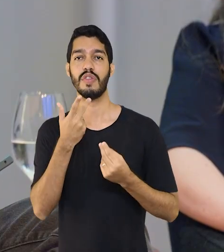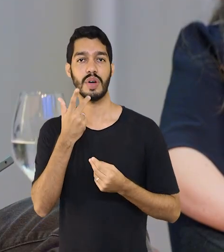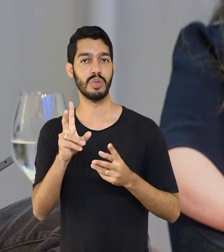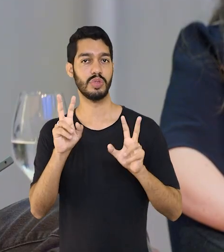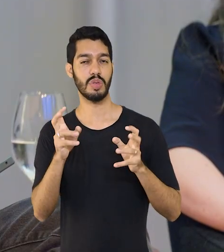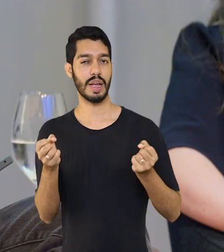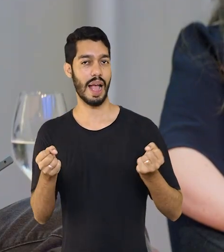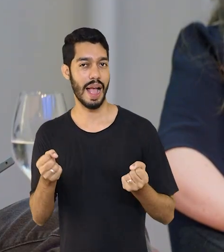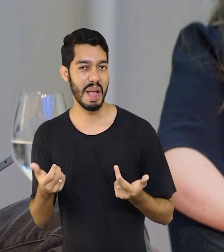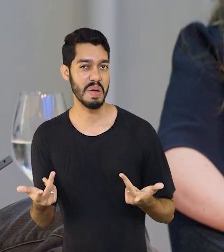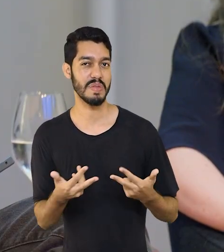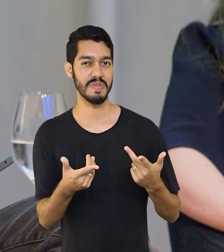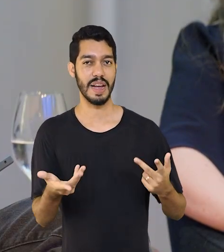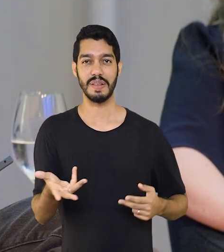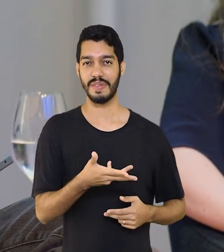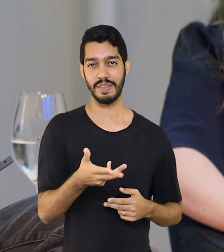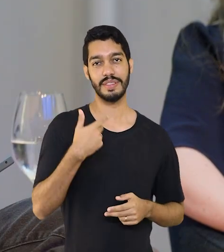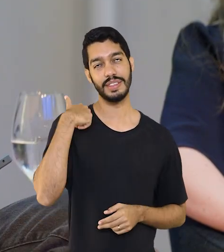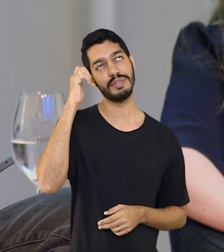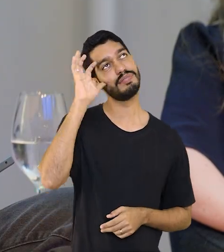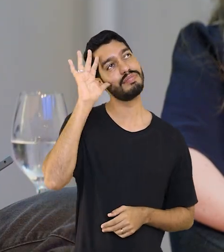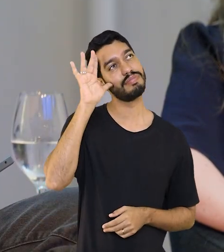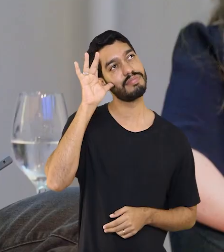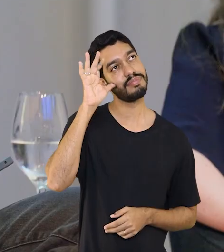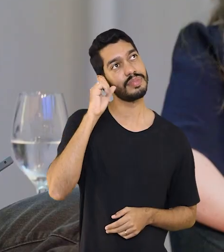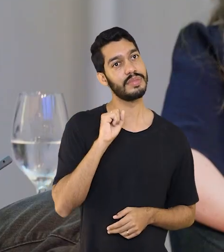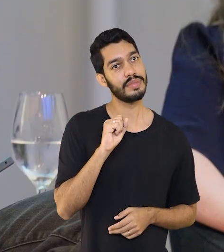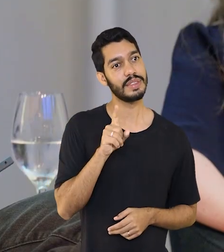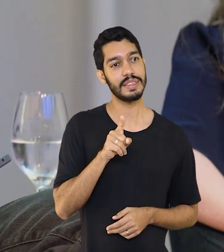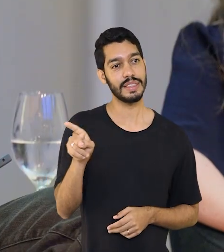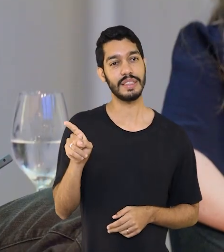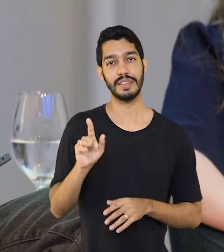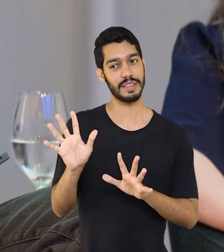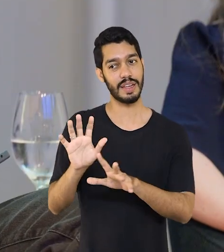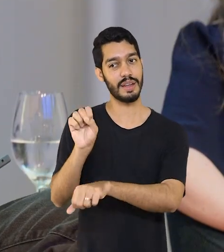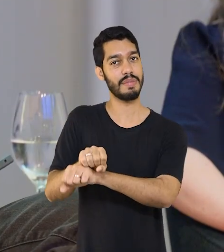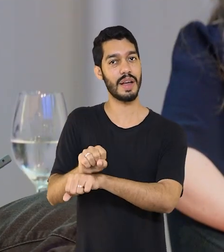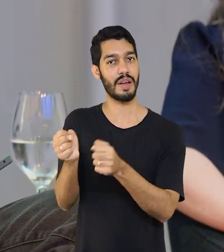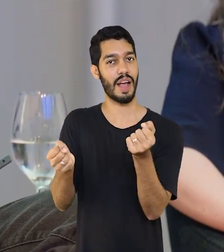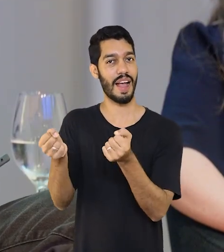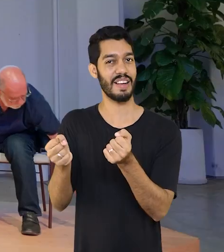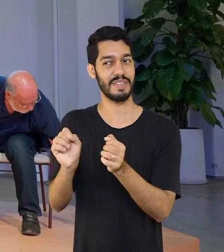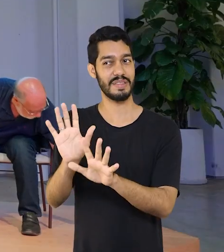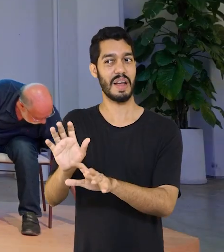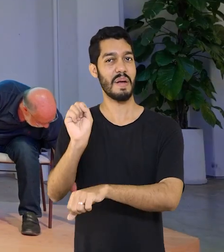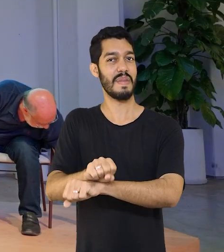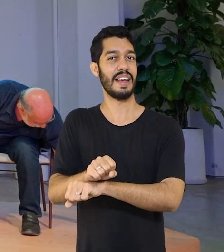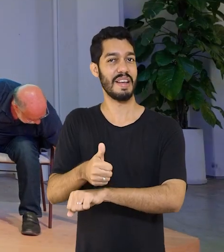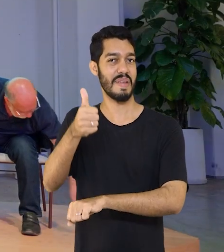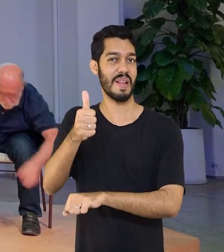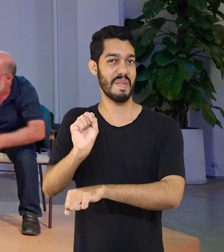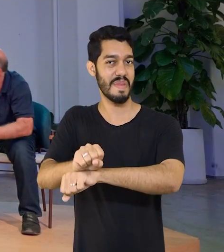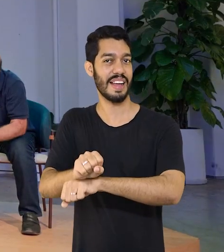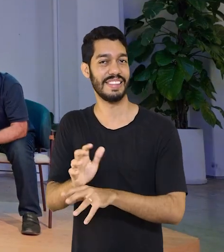do carro, da velocidade do carro, e eu estou aqui na minha cabeça assim, só pensando, não, a gente tem que parar esse carro e acabar com o carro, né?